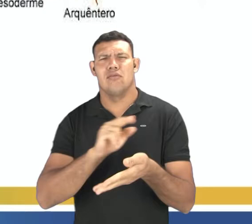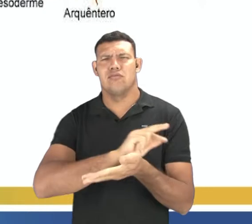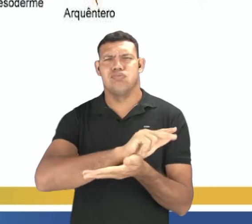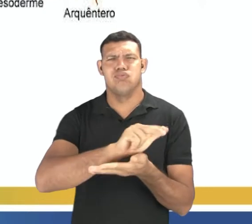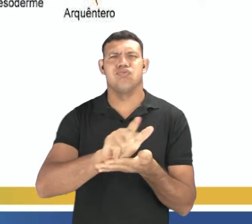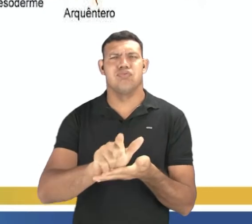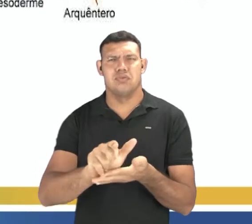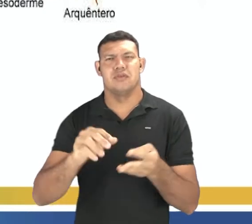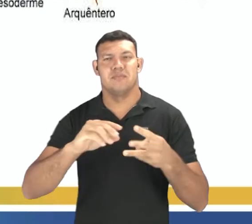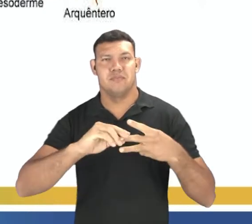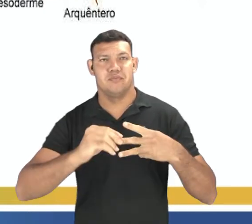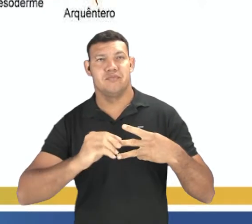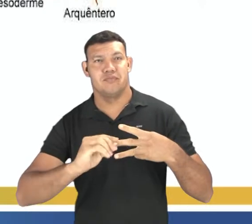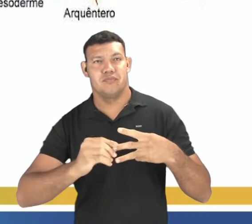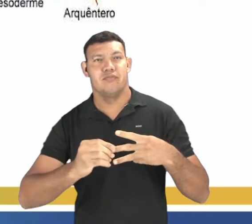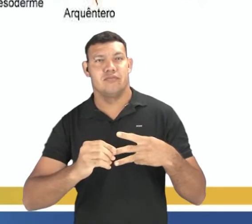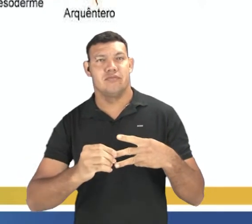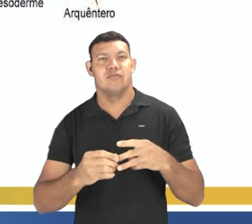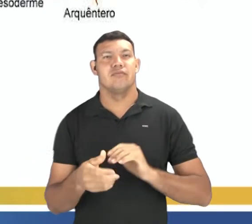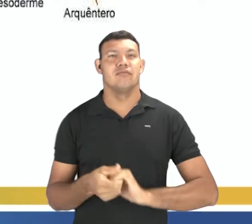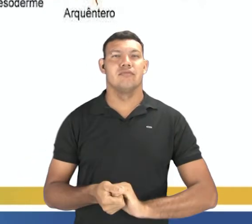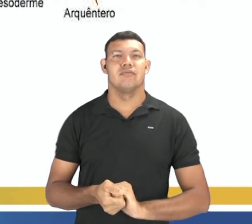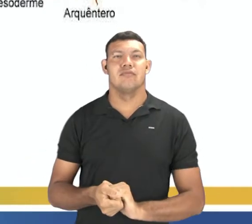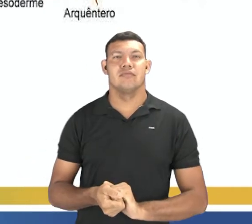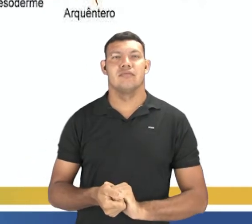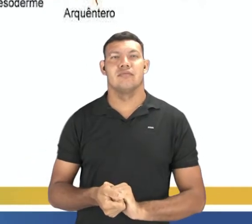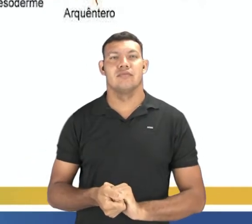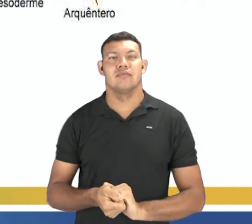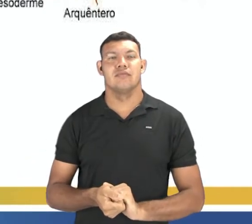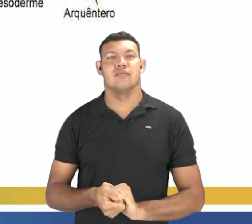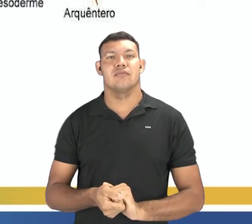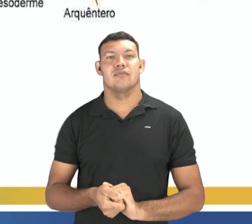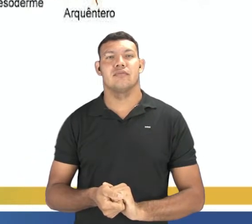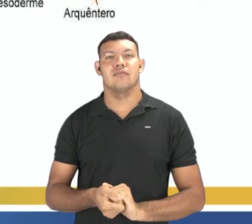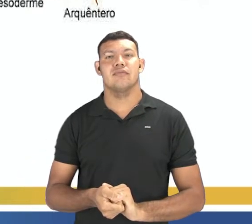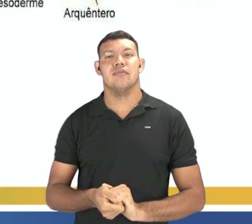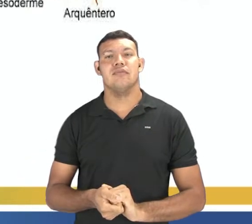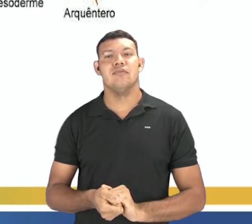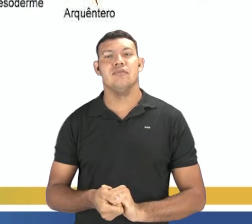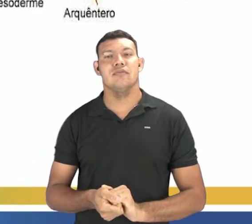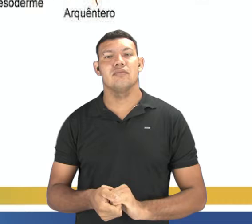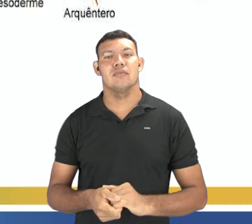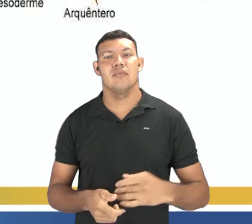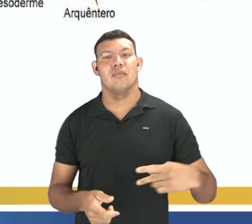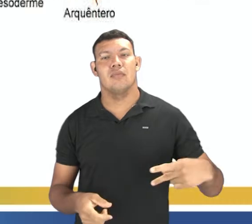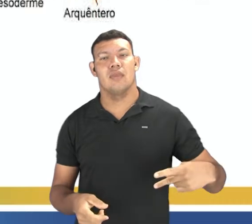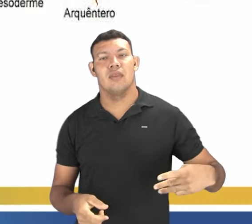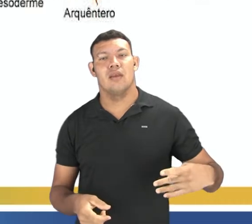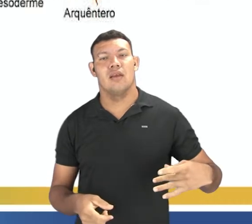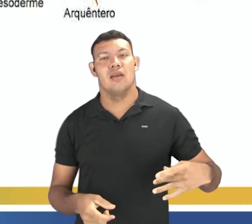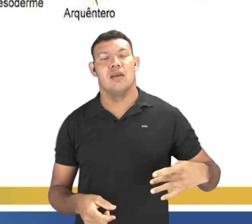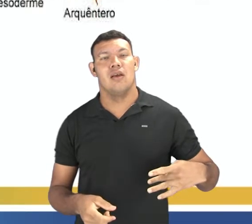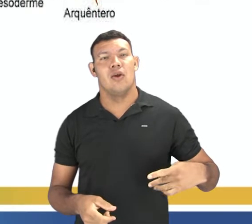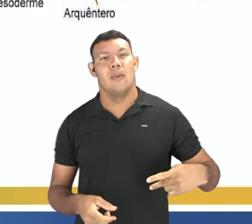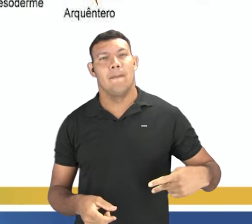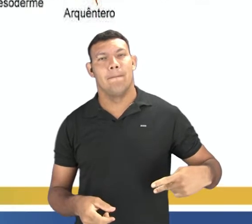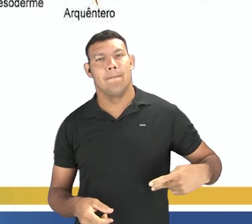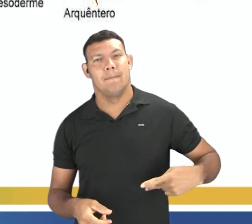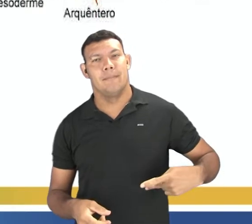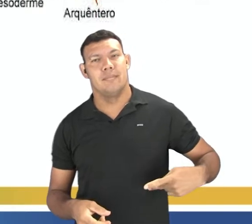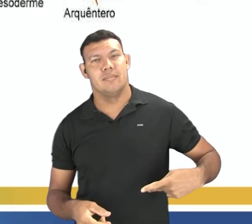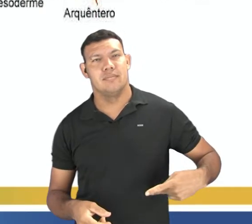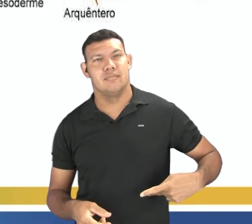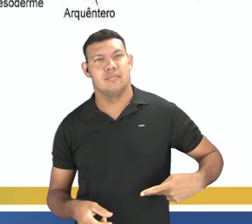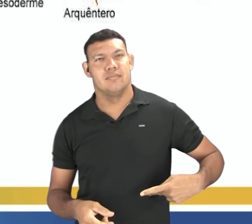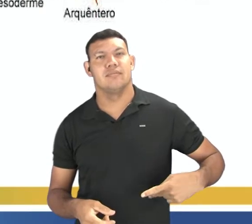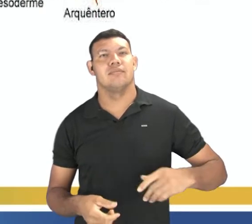a endoderme, ele trabalha na função da formação do pâncreas, do sistema respiratório,